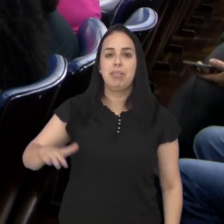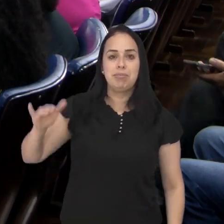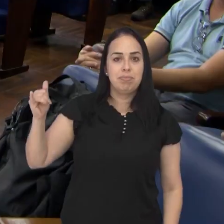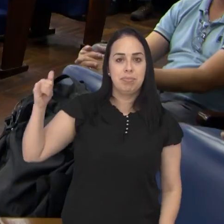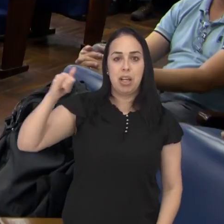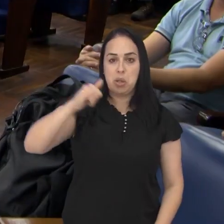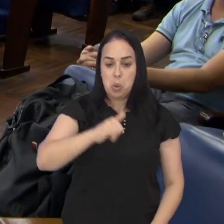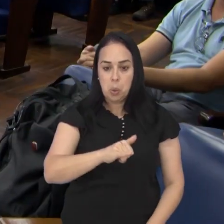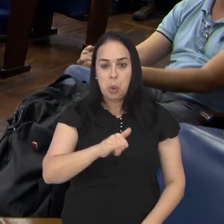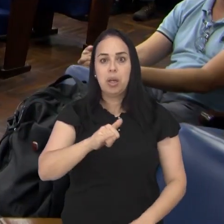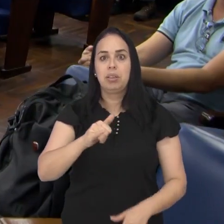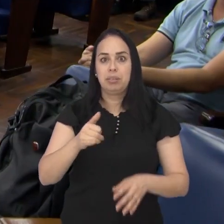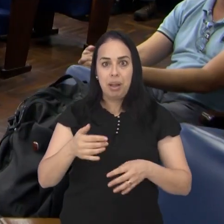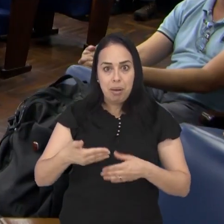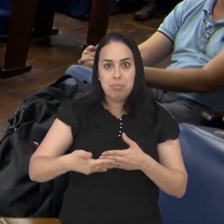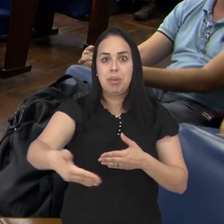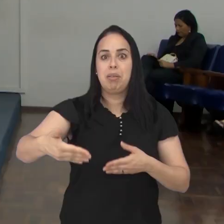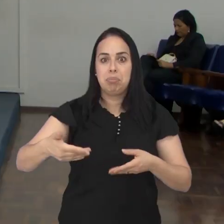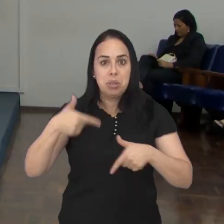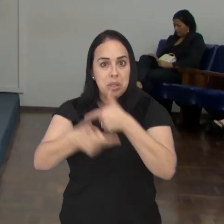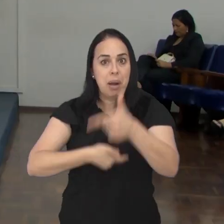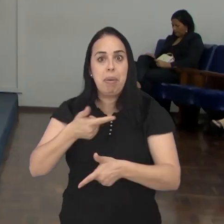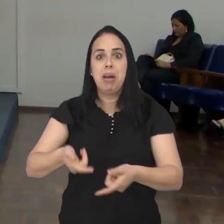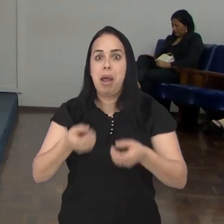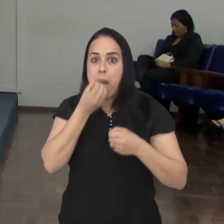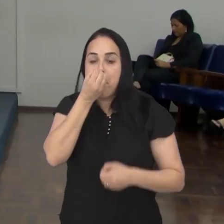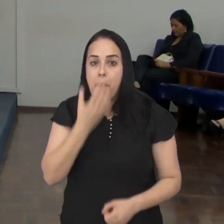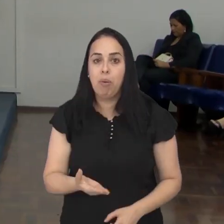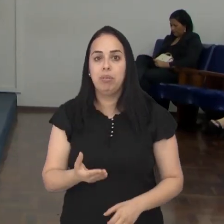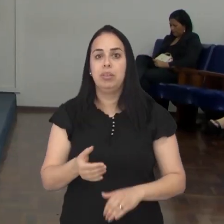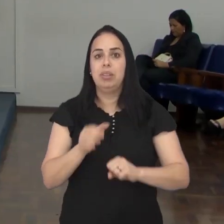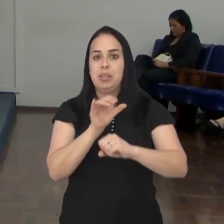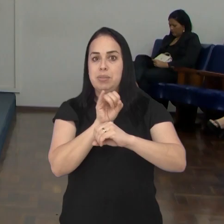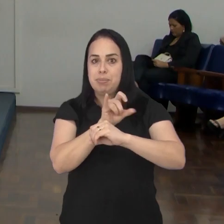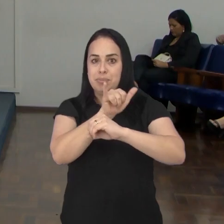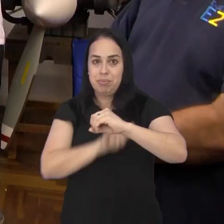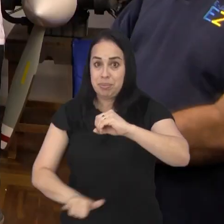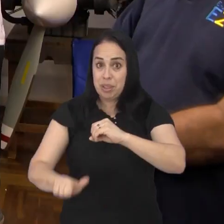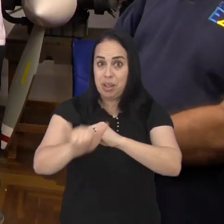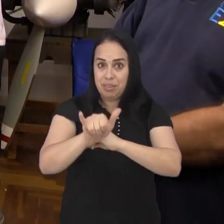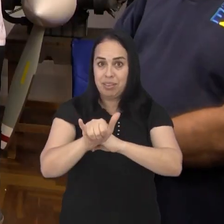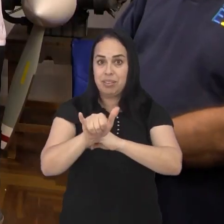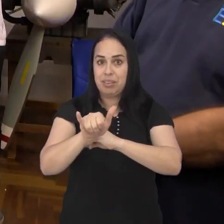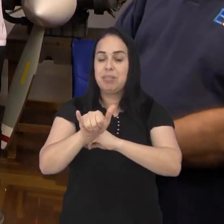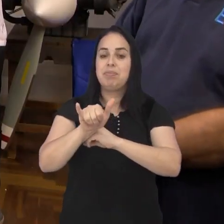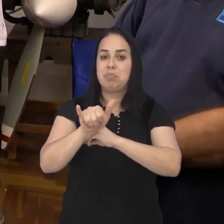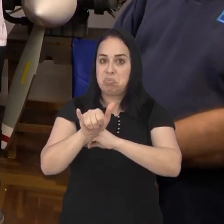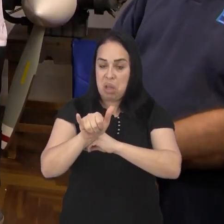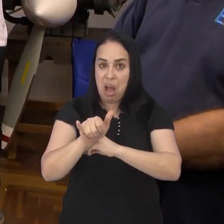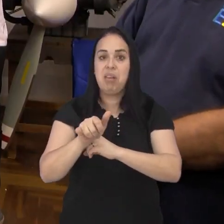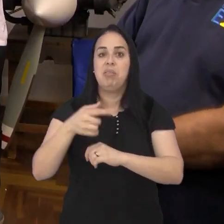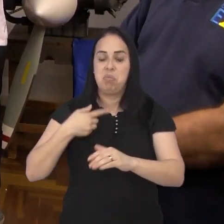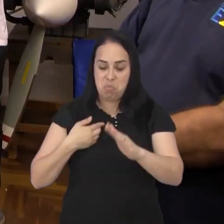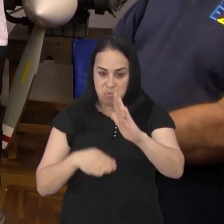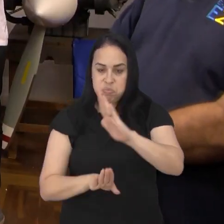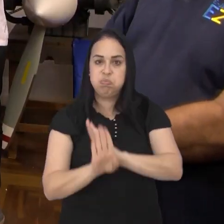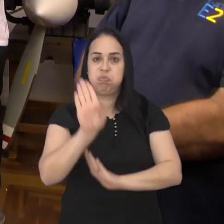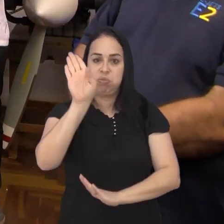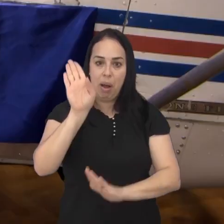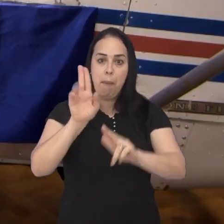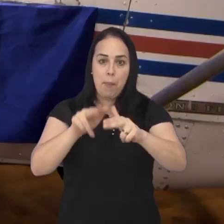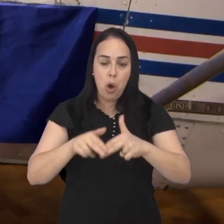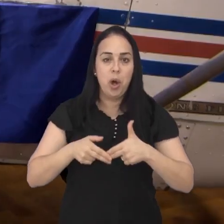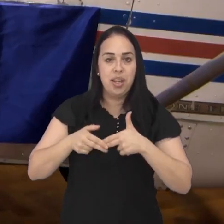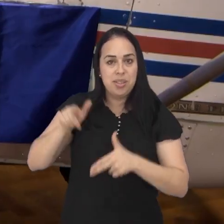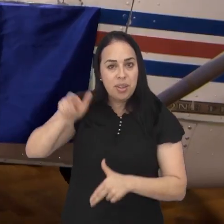setor aeronáutico, a previsão é otimista. De acordo com a ANAC, o mercado da aviação civil nacional está em